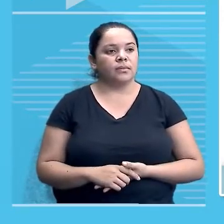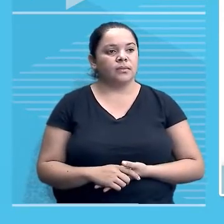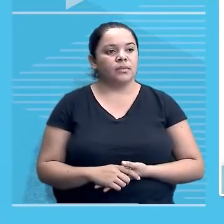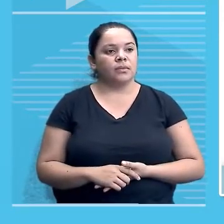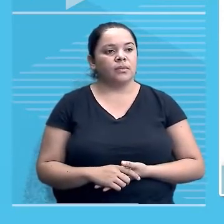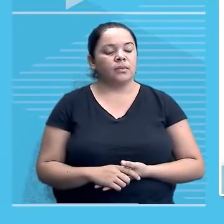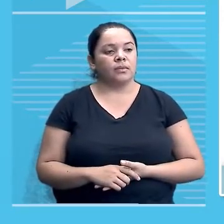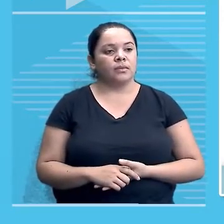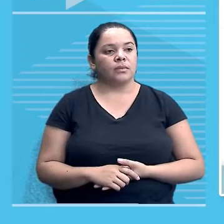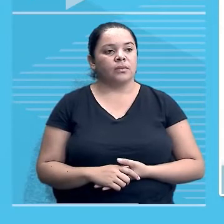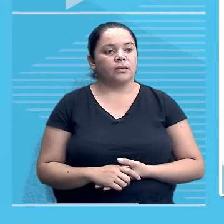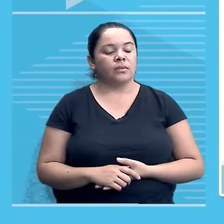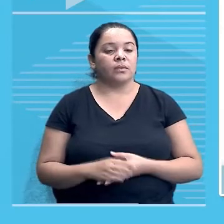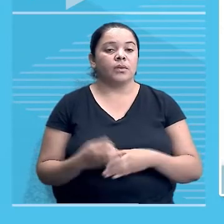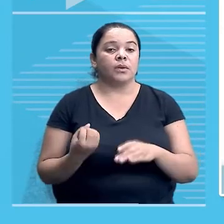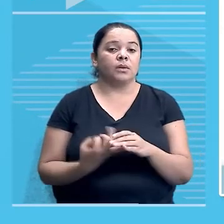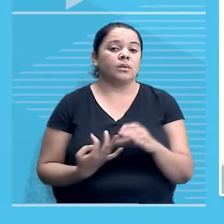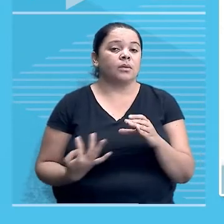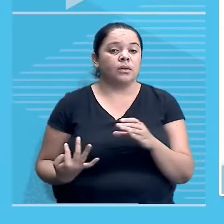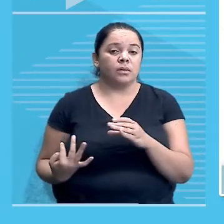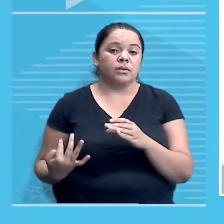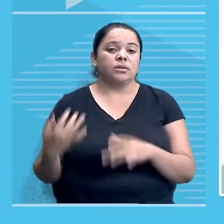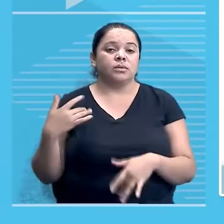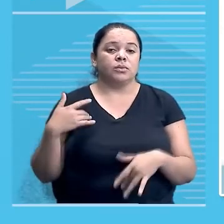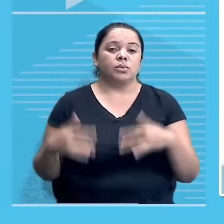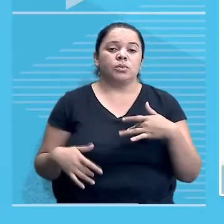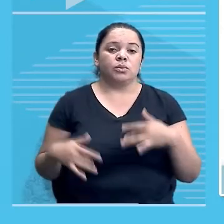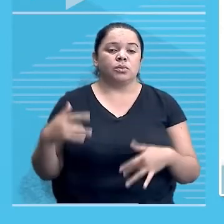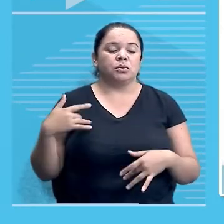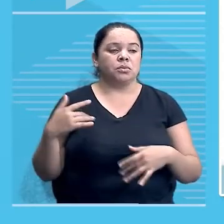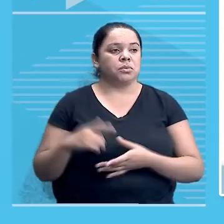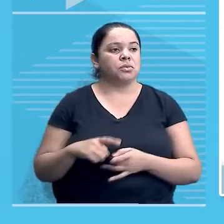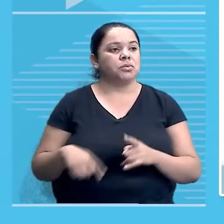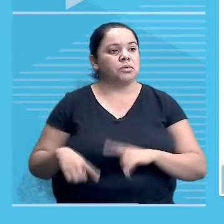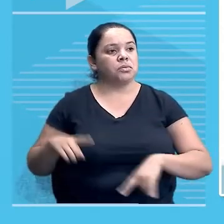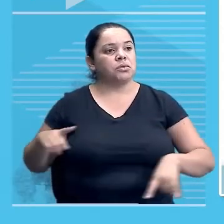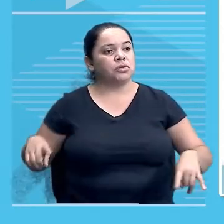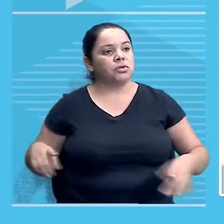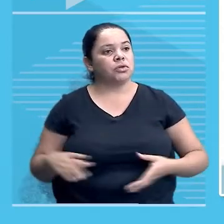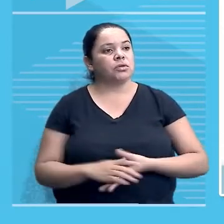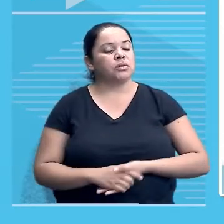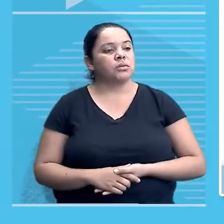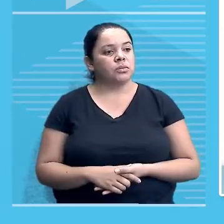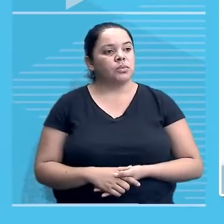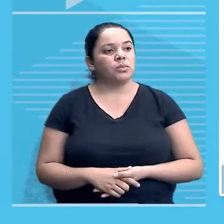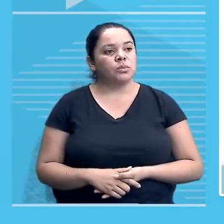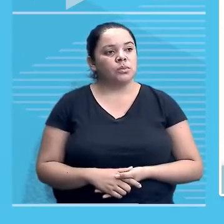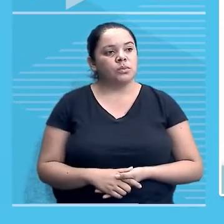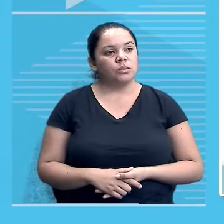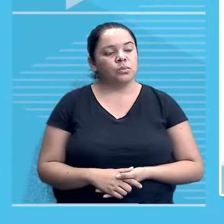uma característica do corpo, tá? Do corpo.